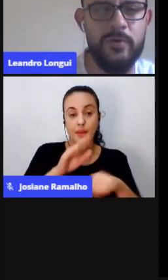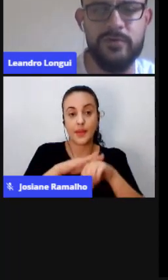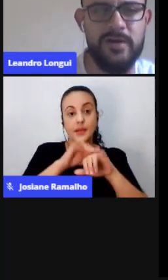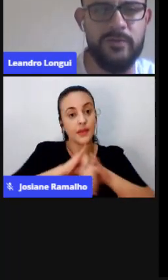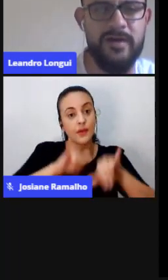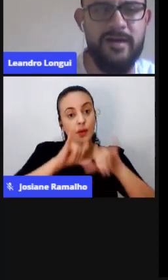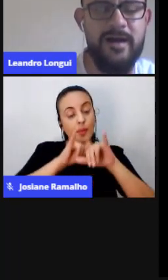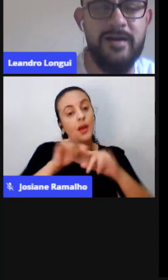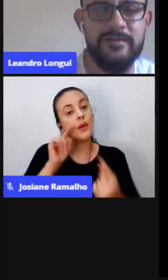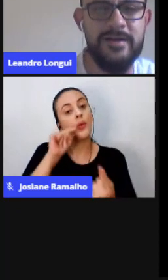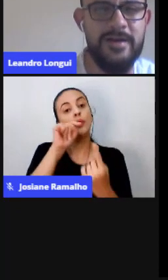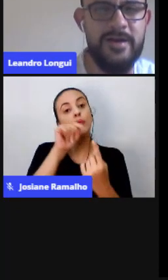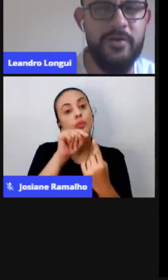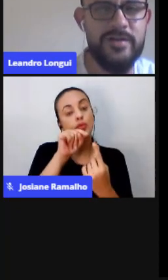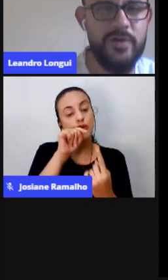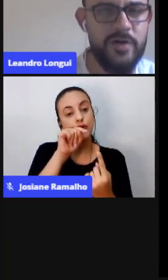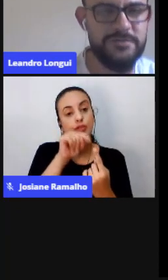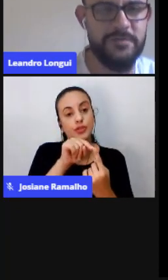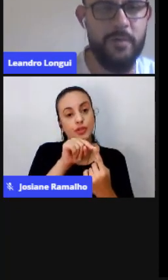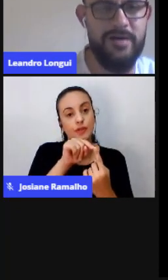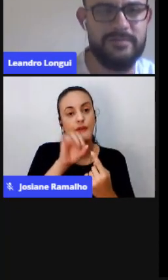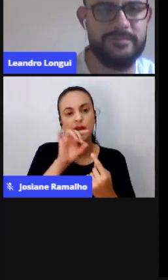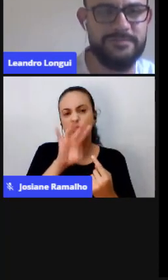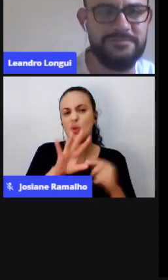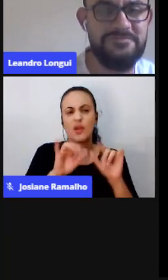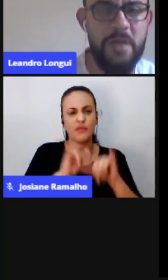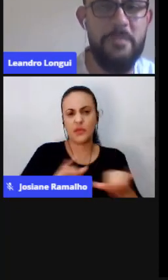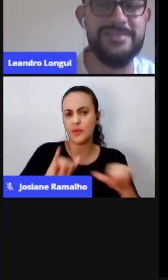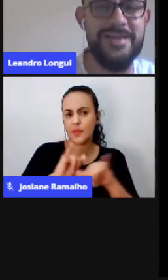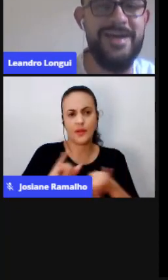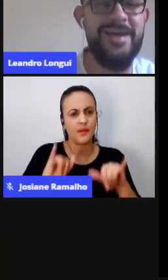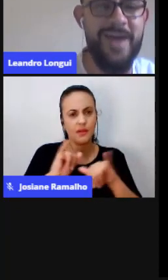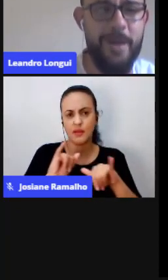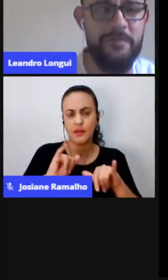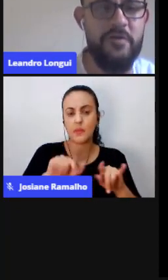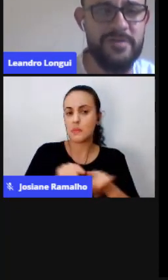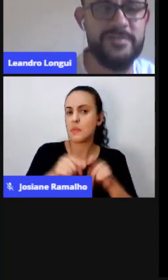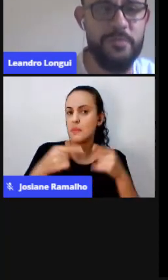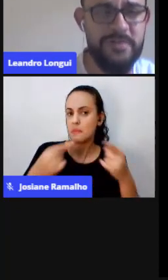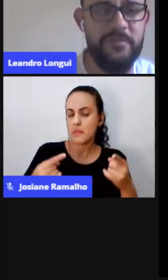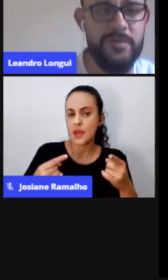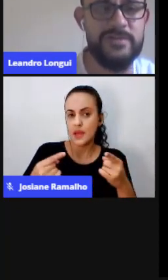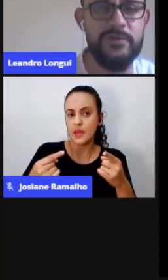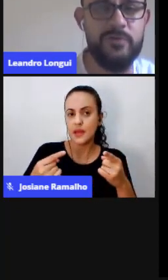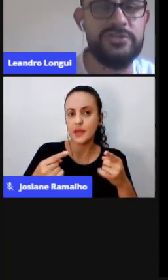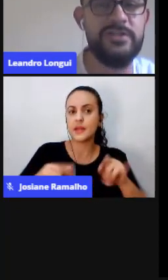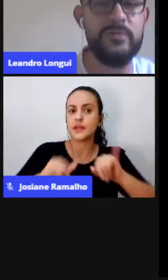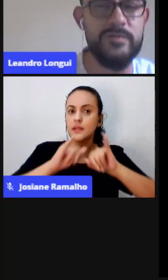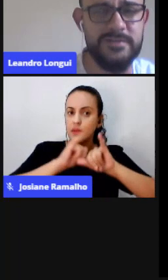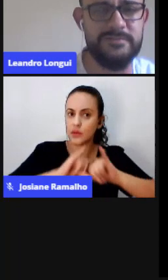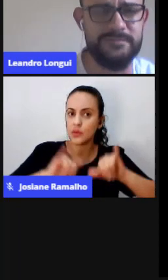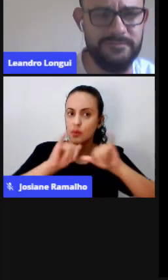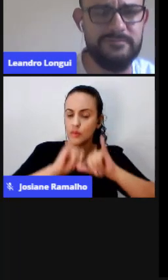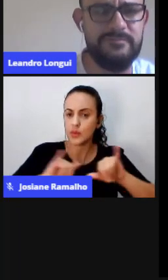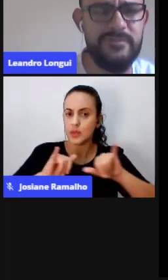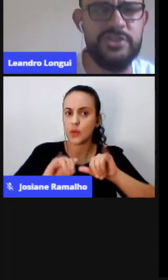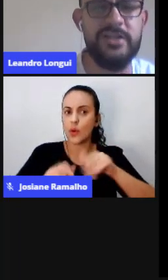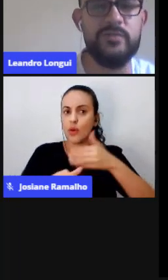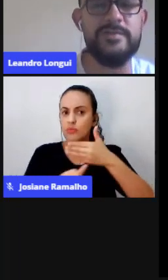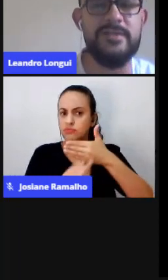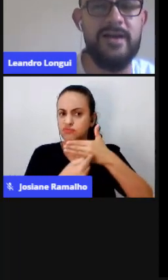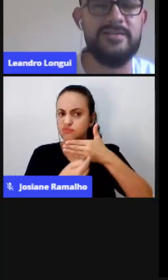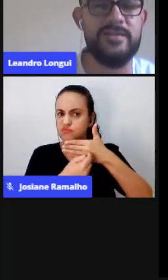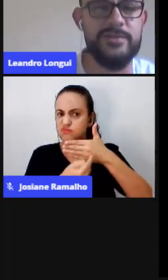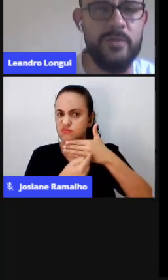do autor, do criador da carta, não é só de informar, mas é uma informação em tom de denúncia,